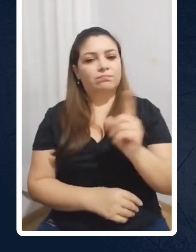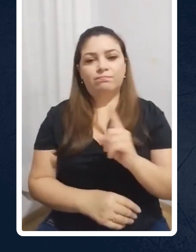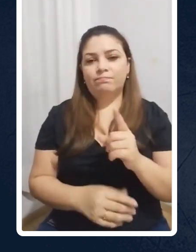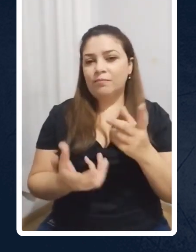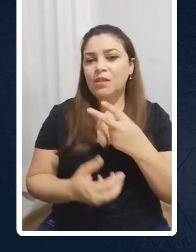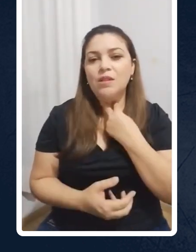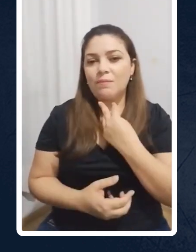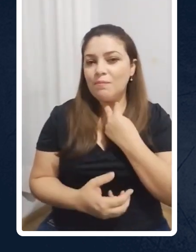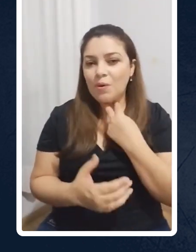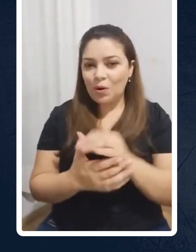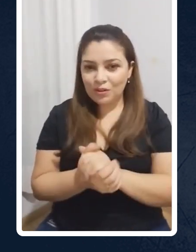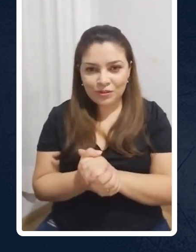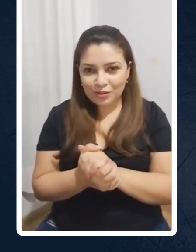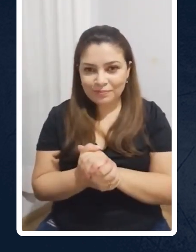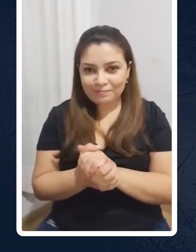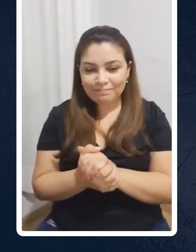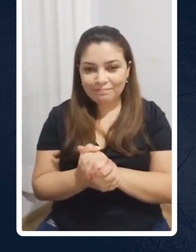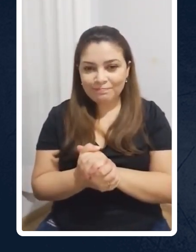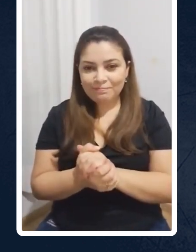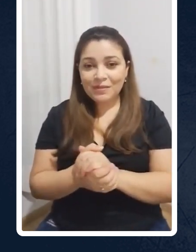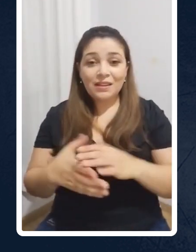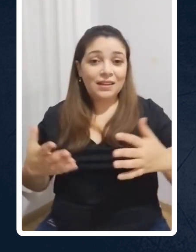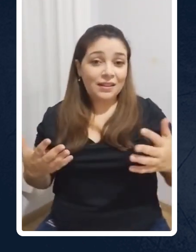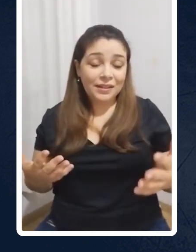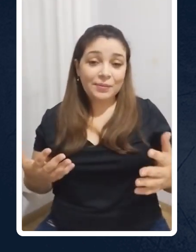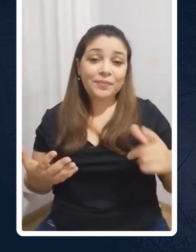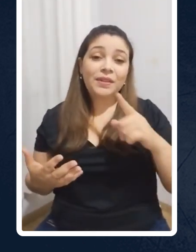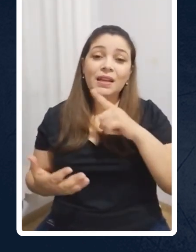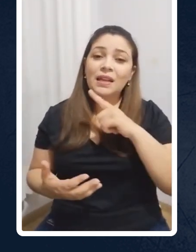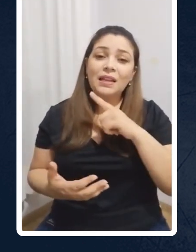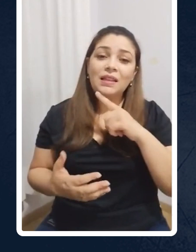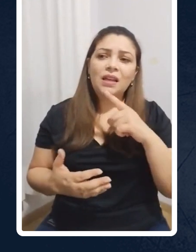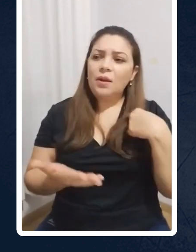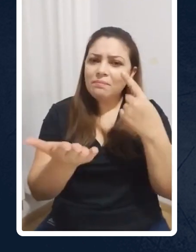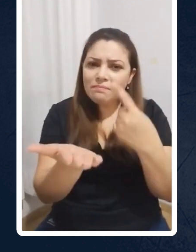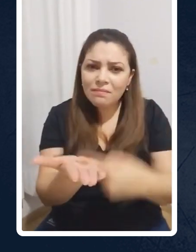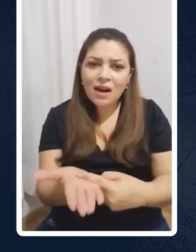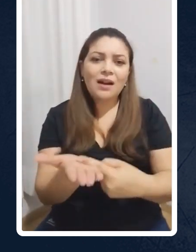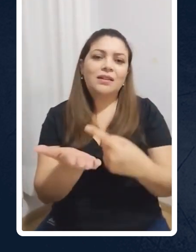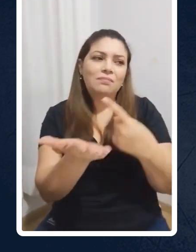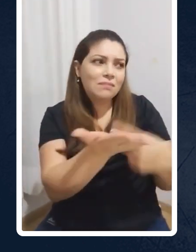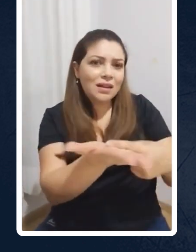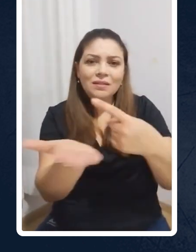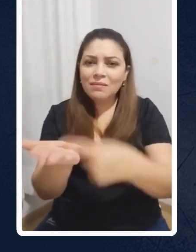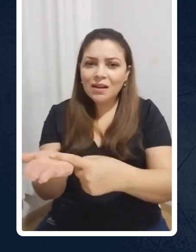tem pouco surto, né? Não vale a pena. No meu consultório,